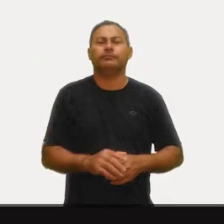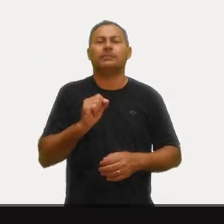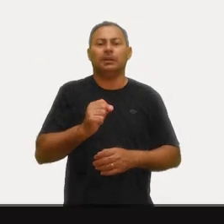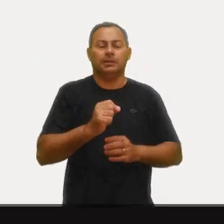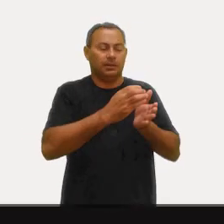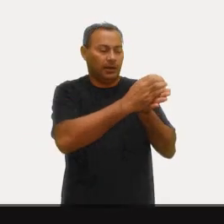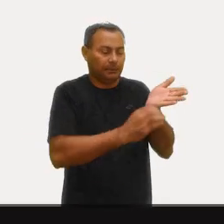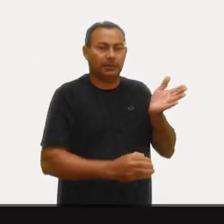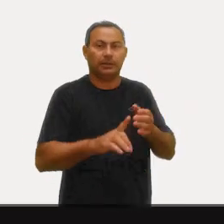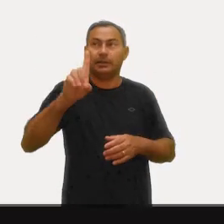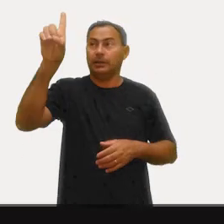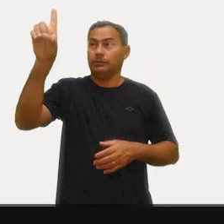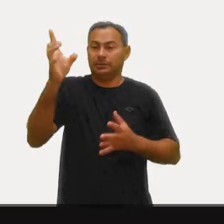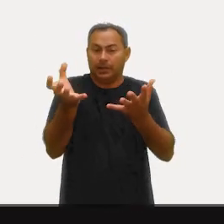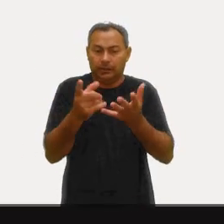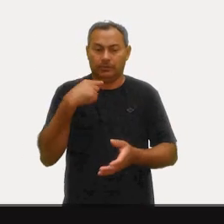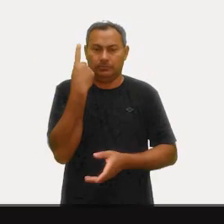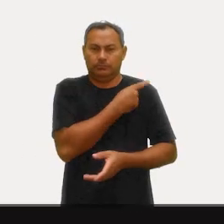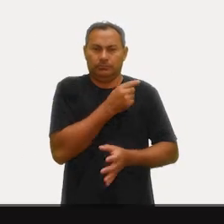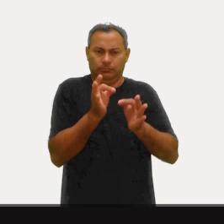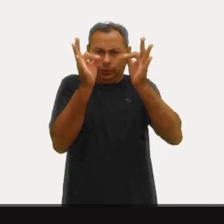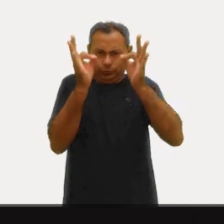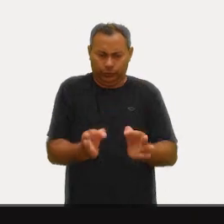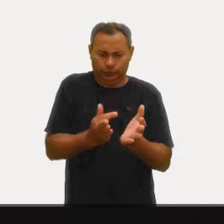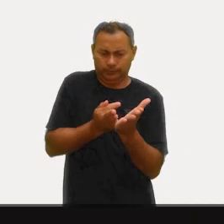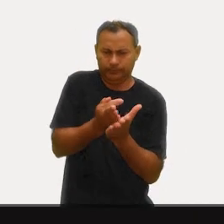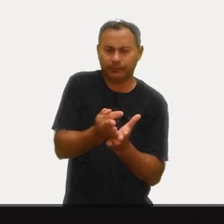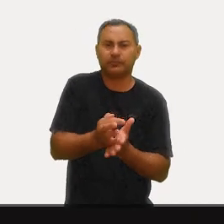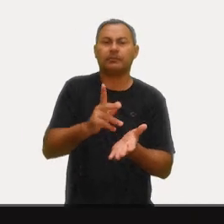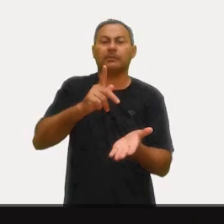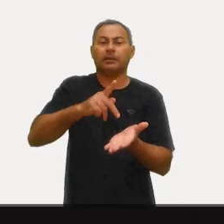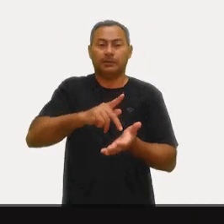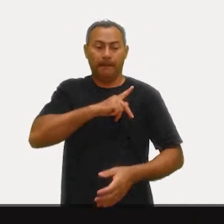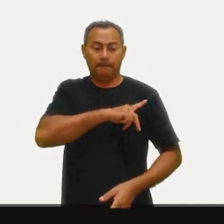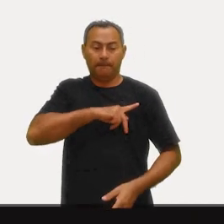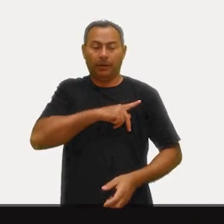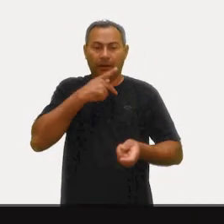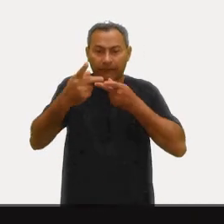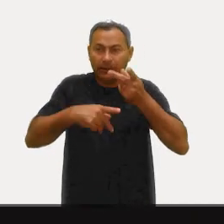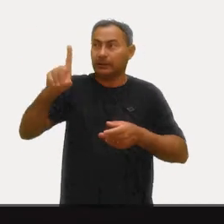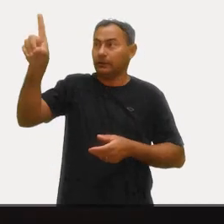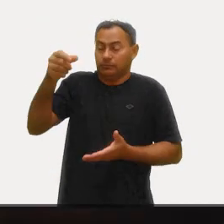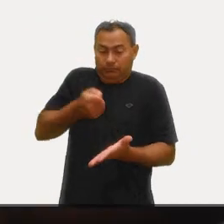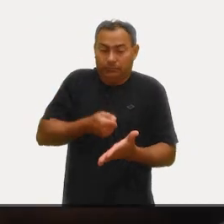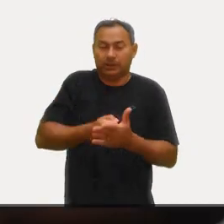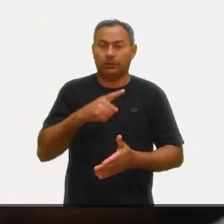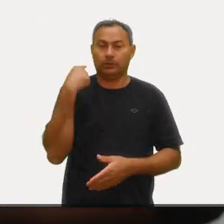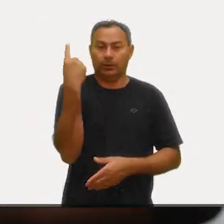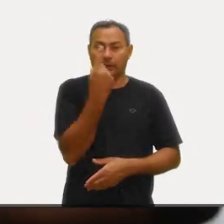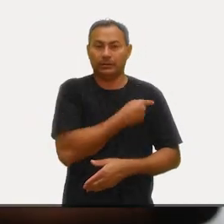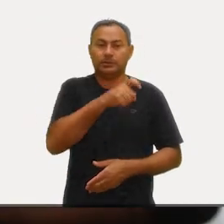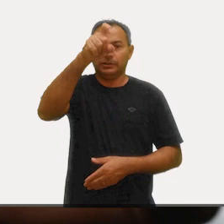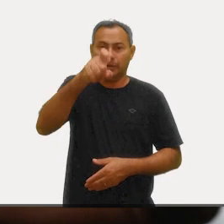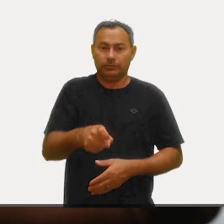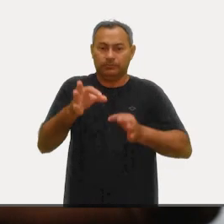principal daqueles capítulos é que Deus quer que sejamos justos. Na verdade, Paulo afirma que Deus exige que sejamos justos